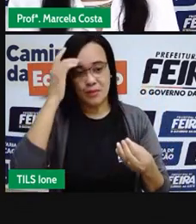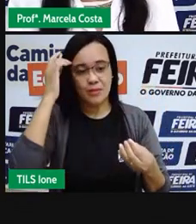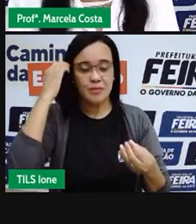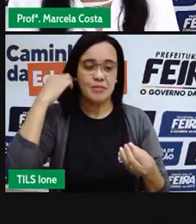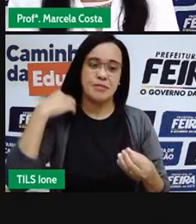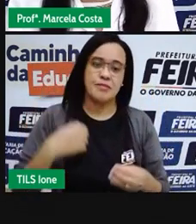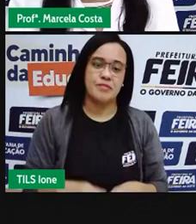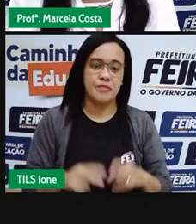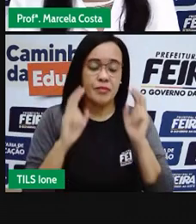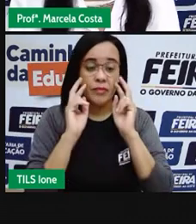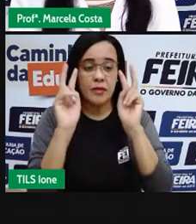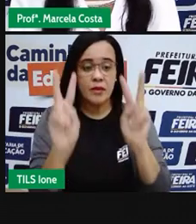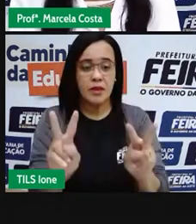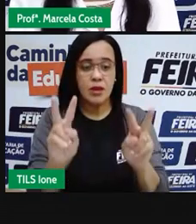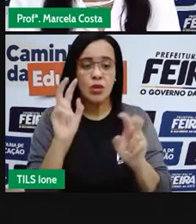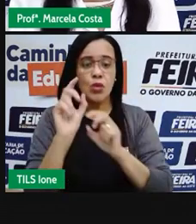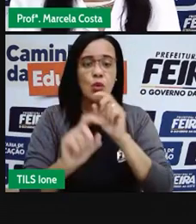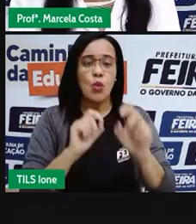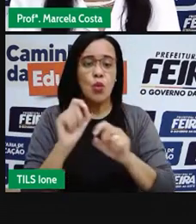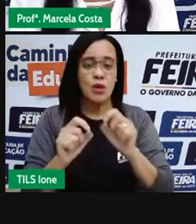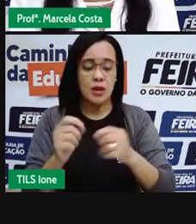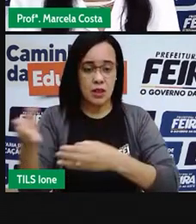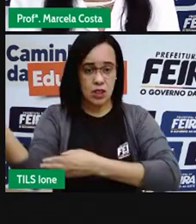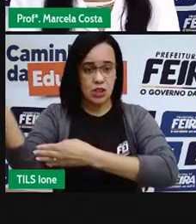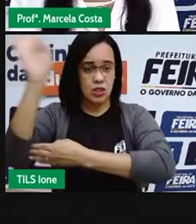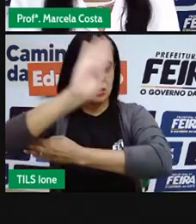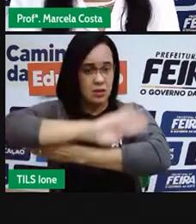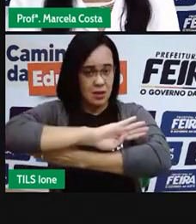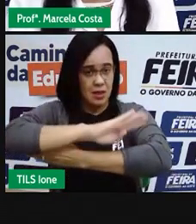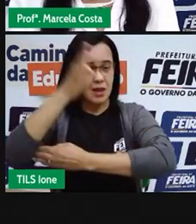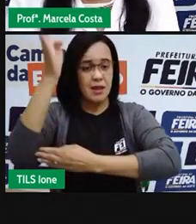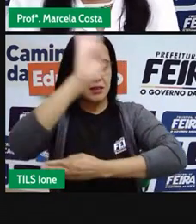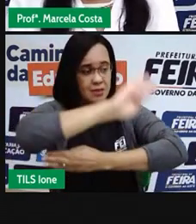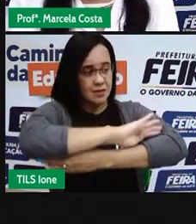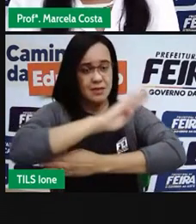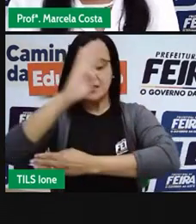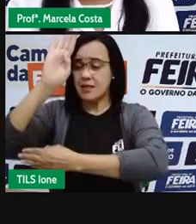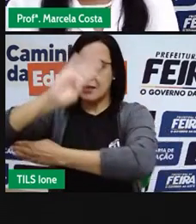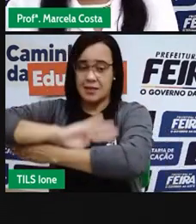A gente vai observar. São janelas, né, no formato